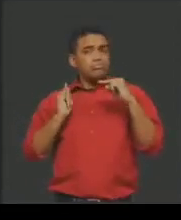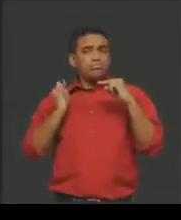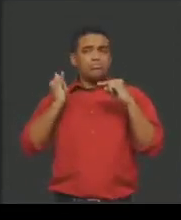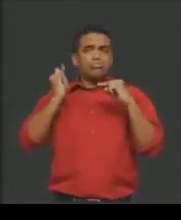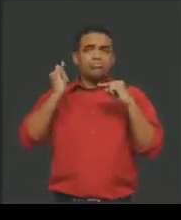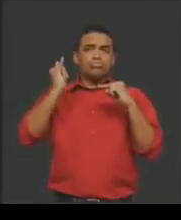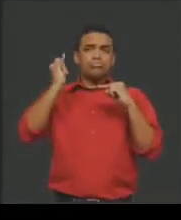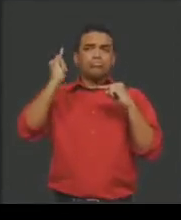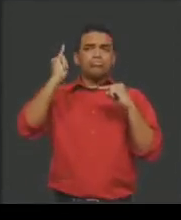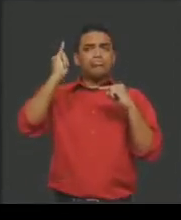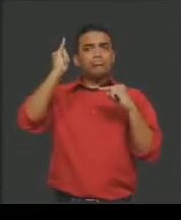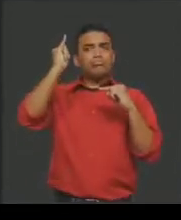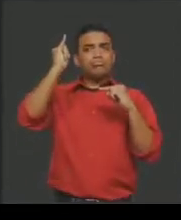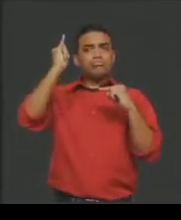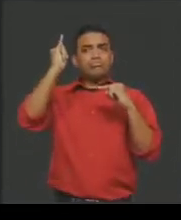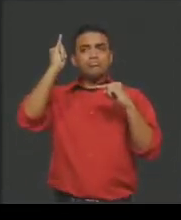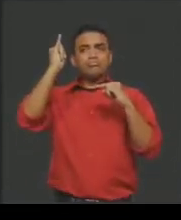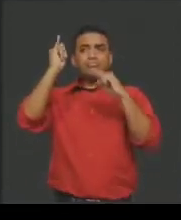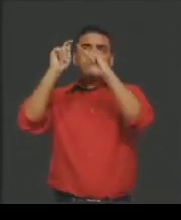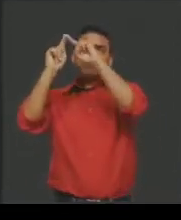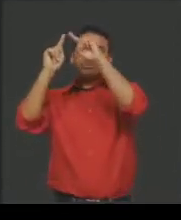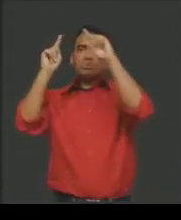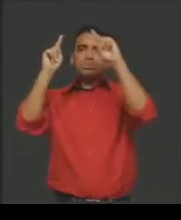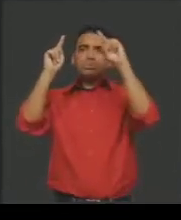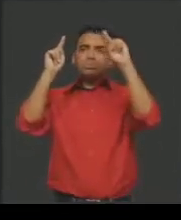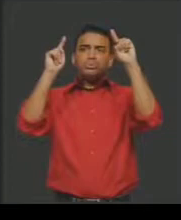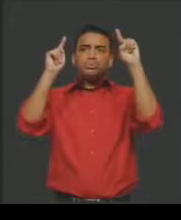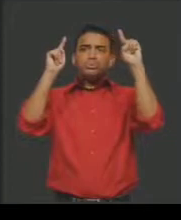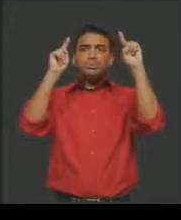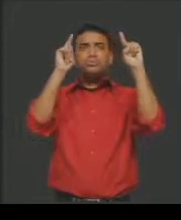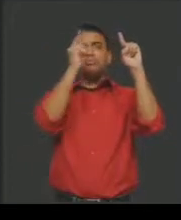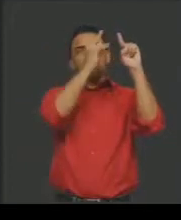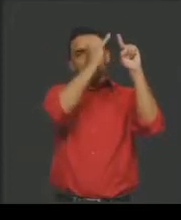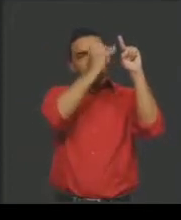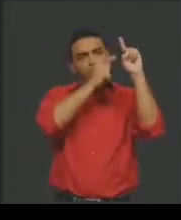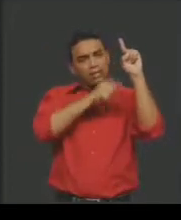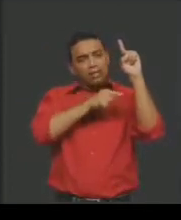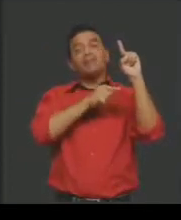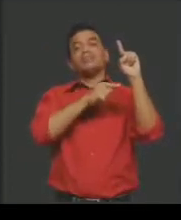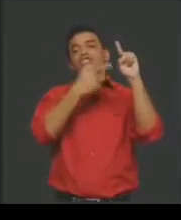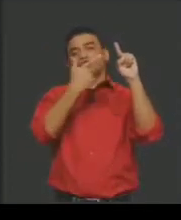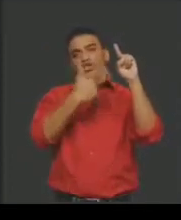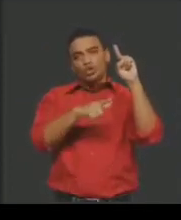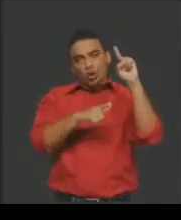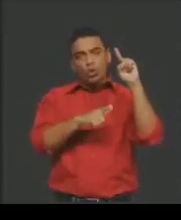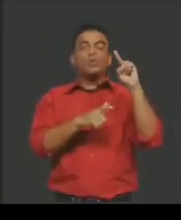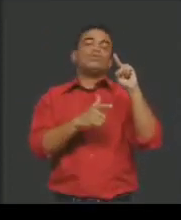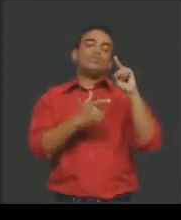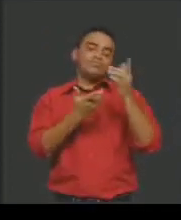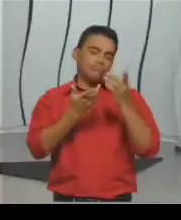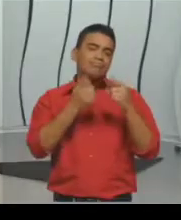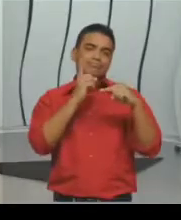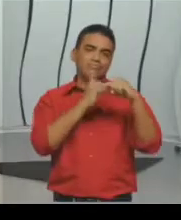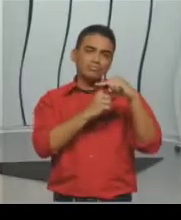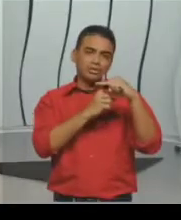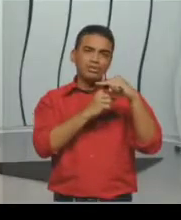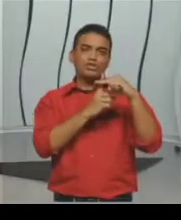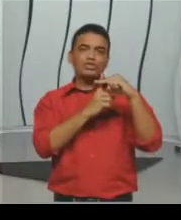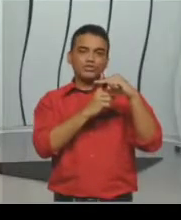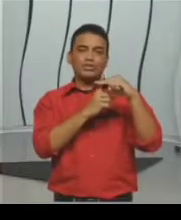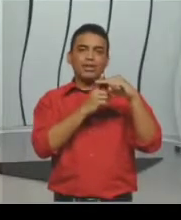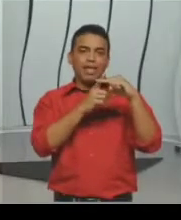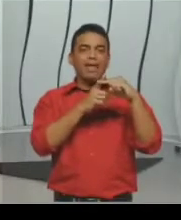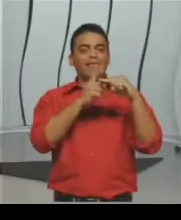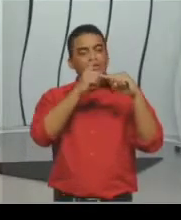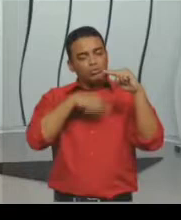esse condutor, essa linha aqui, então, é o condutor, e vão voltar lá. Se for uma bateria ou uma pilha, vão voltar lá e vão continuar